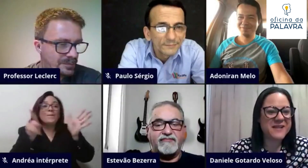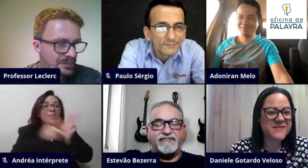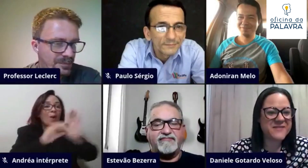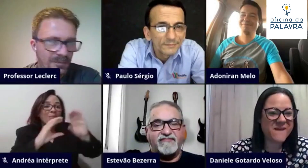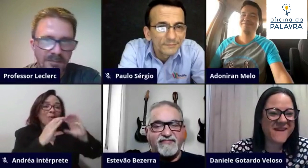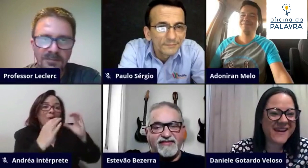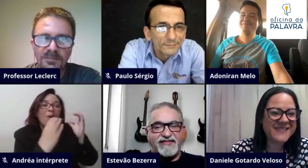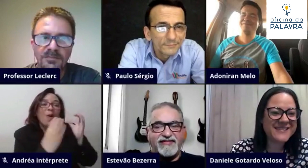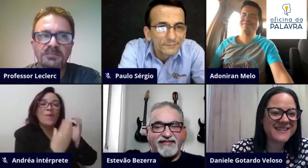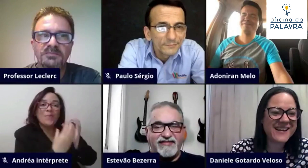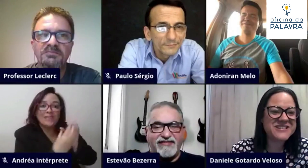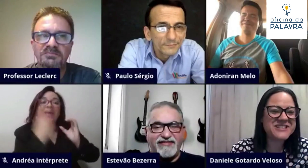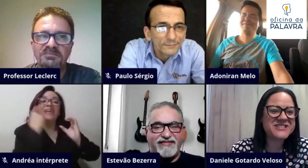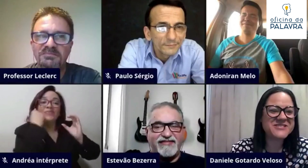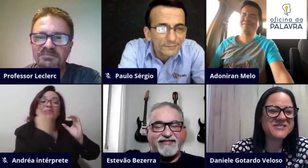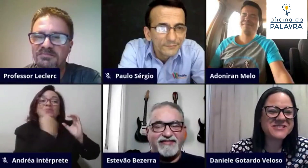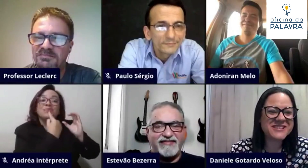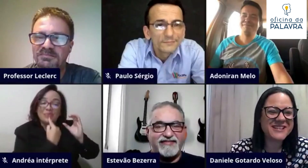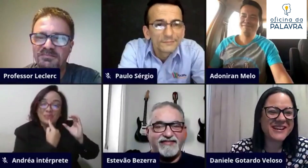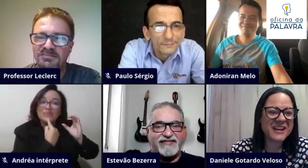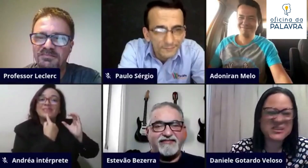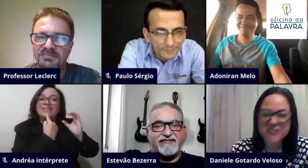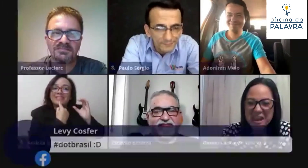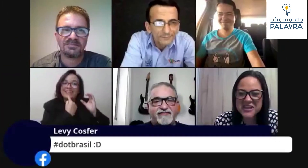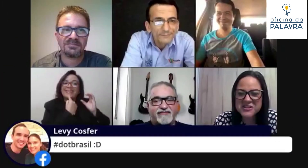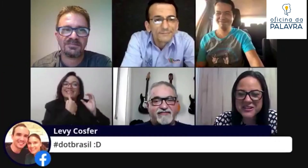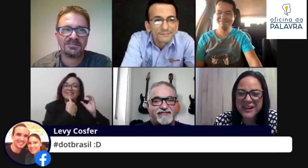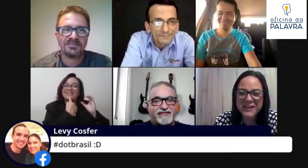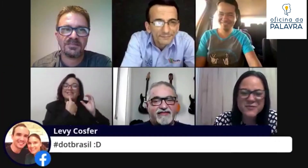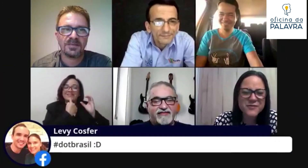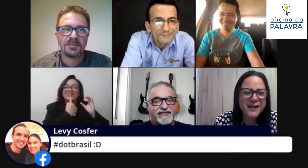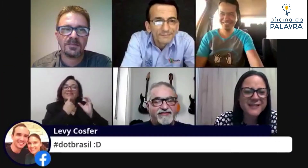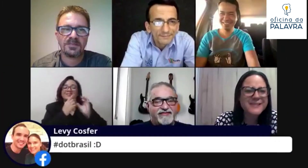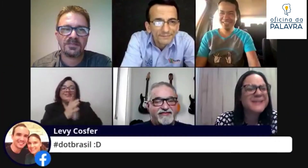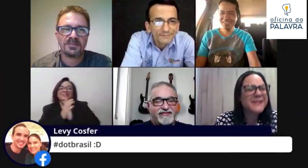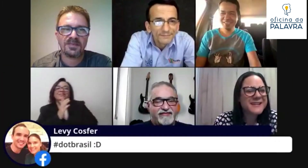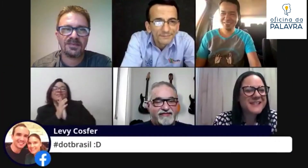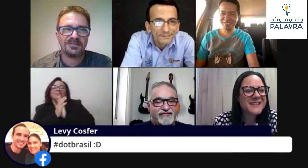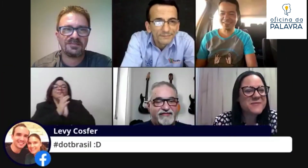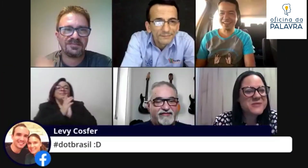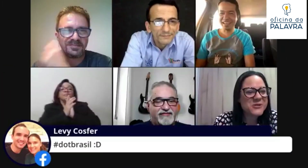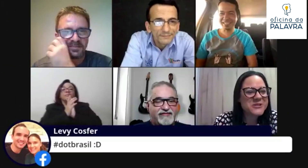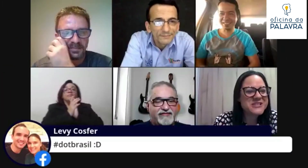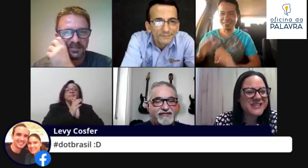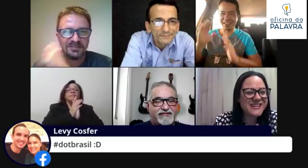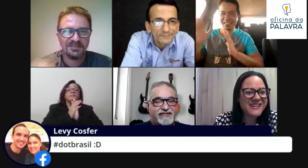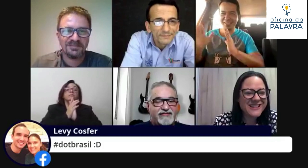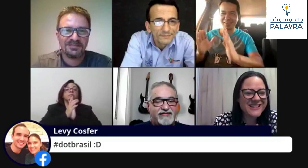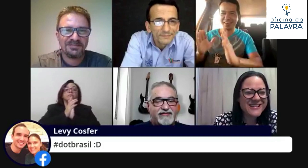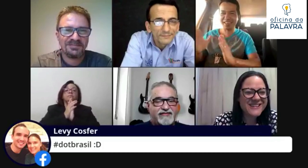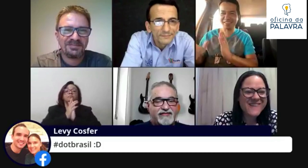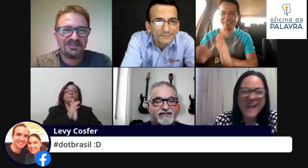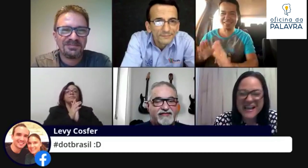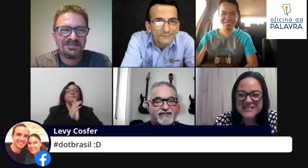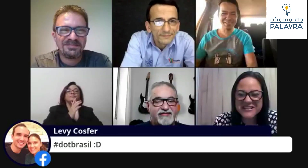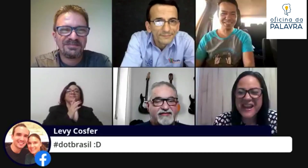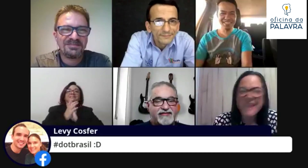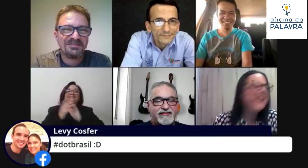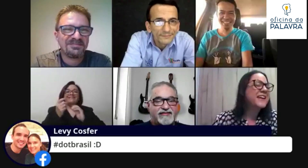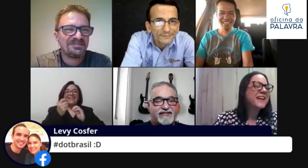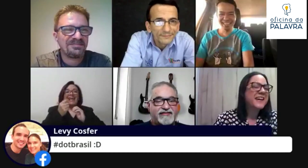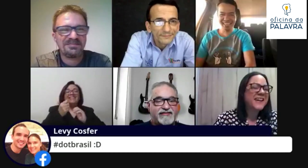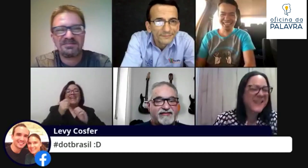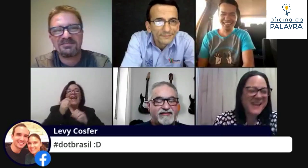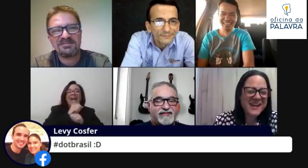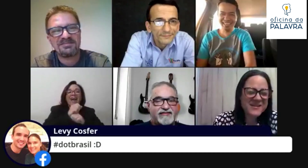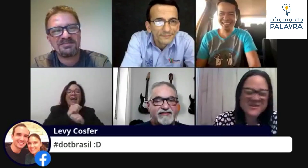autóctones, a palavra correta, né, que a gente usa, acho que é isso, né, que fala, na missiologia, quase,